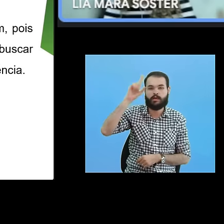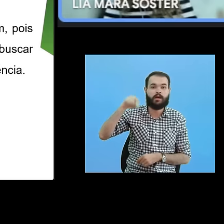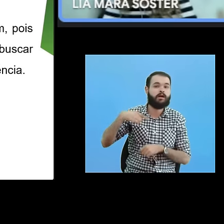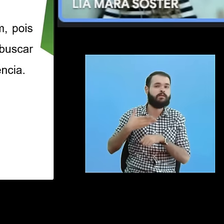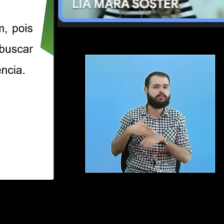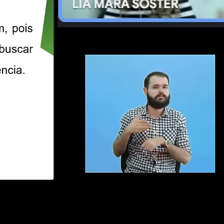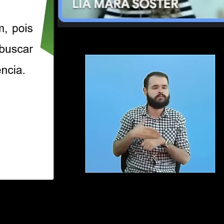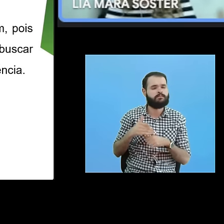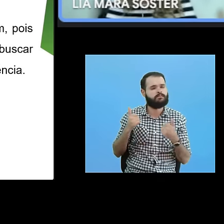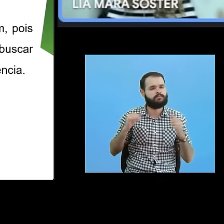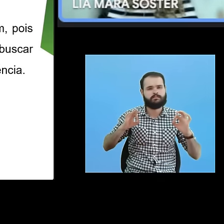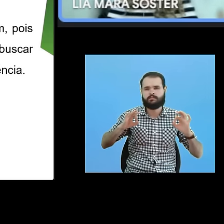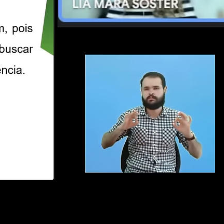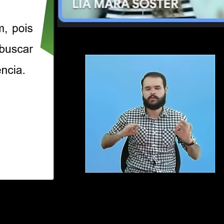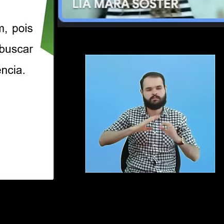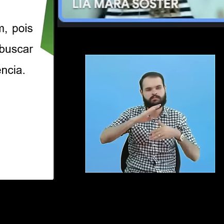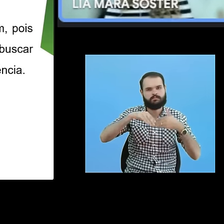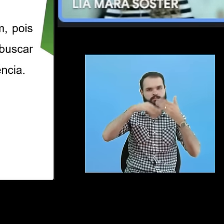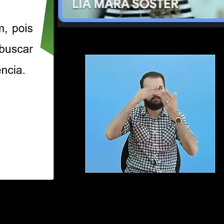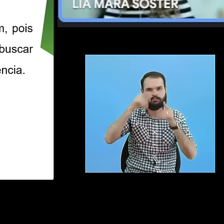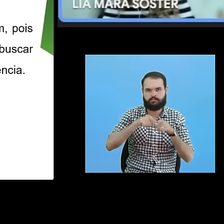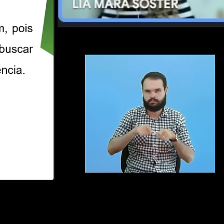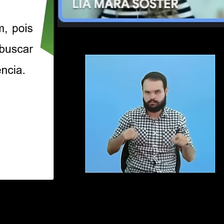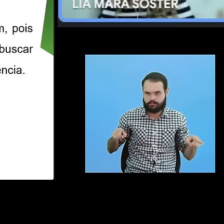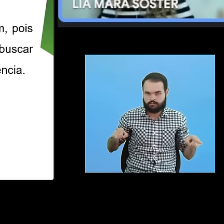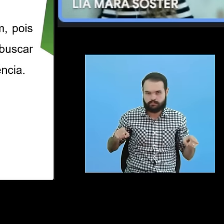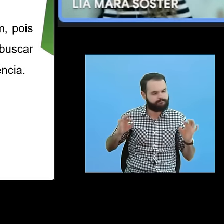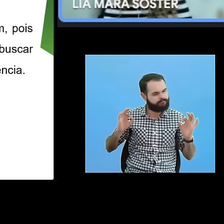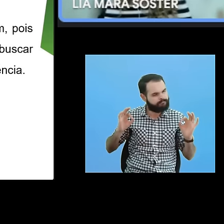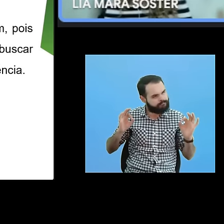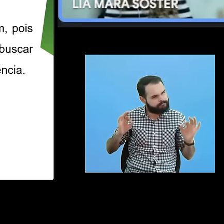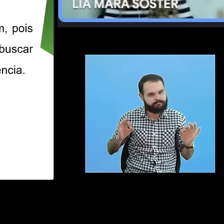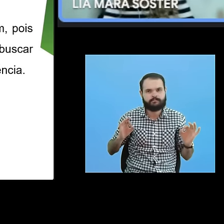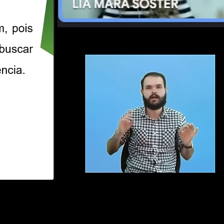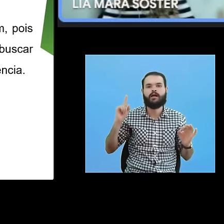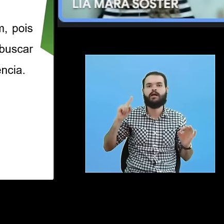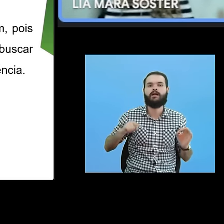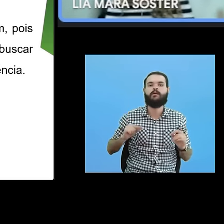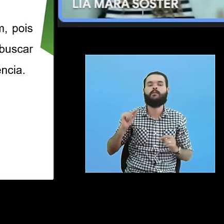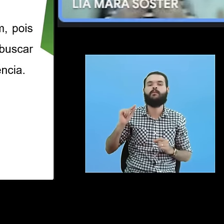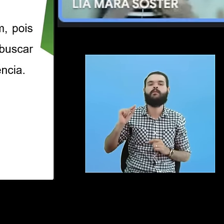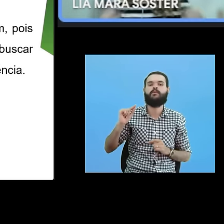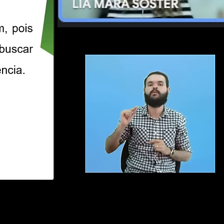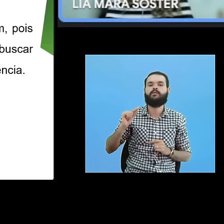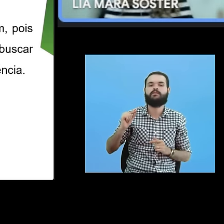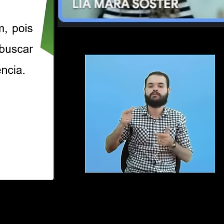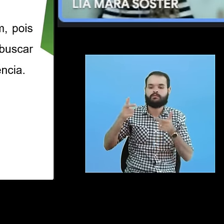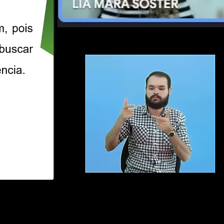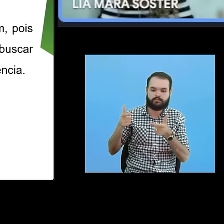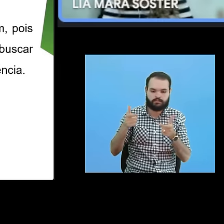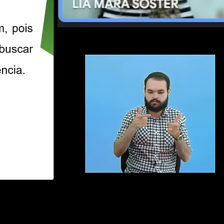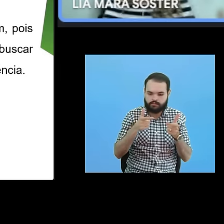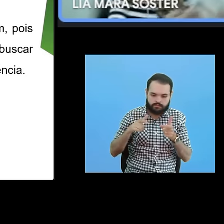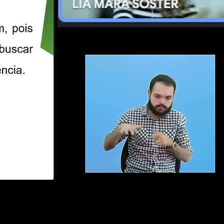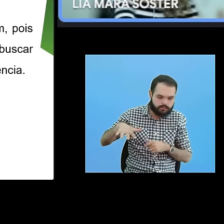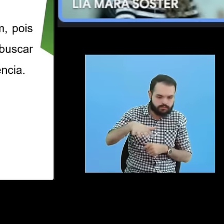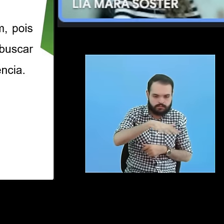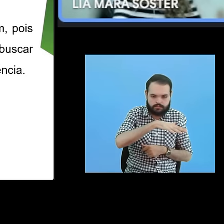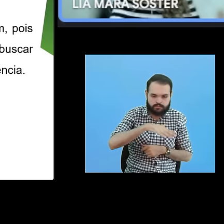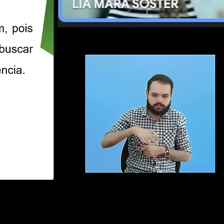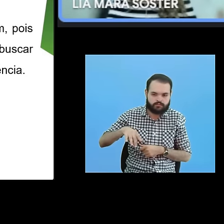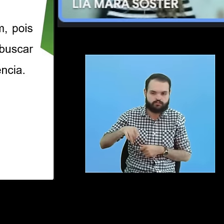são eficientes nesse sentido. Elas realmente encontram um lugar dentro desses saberes em que eles